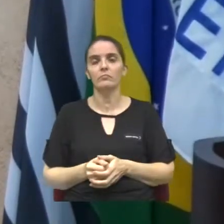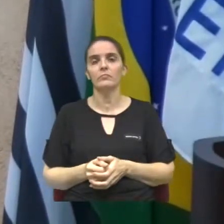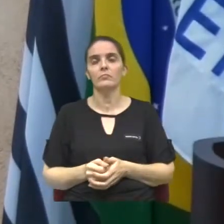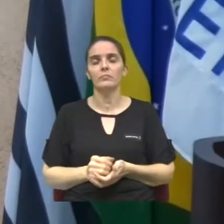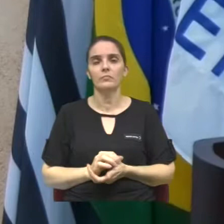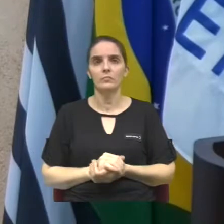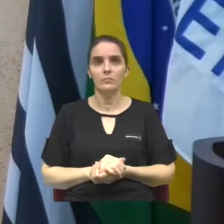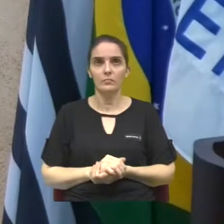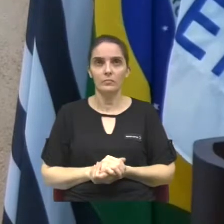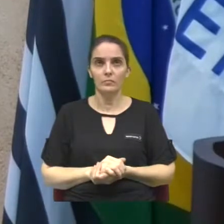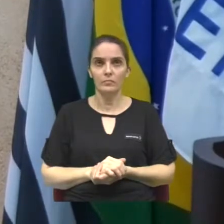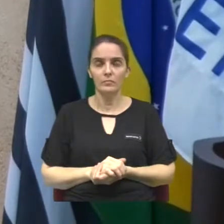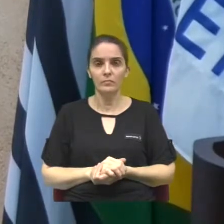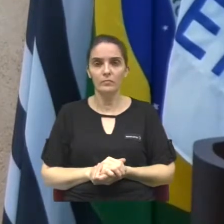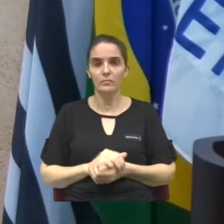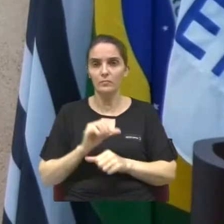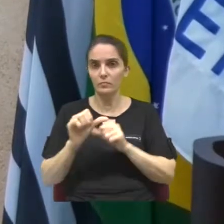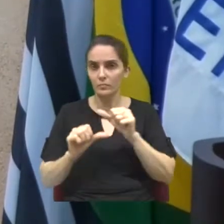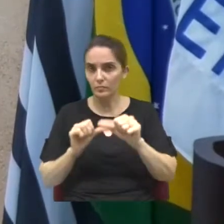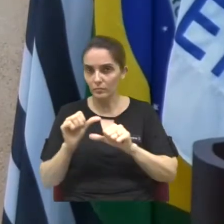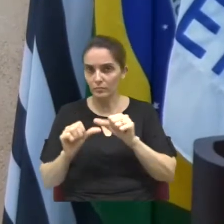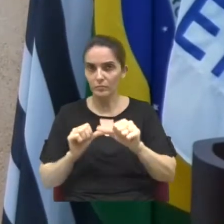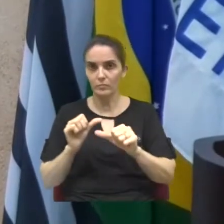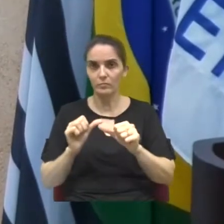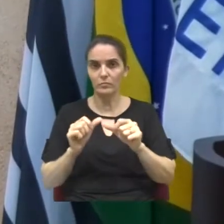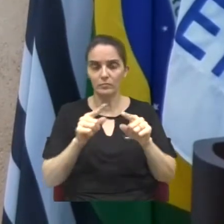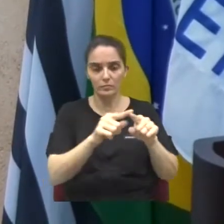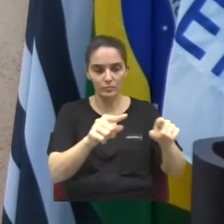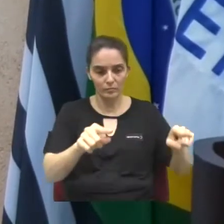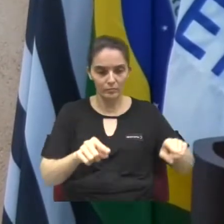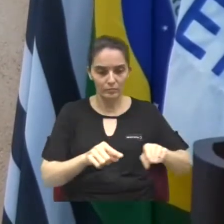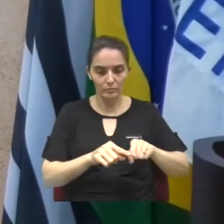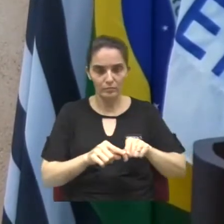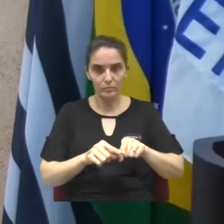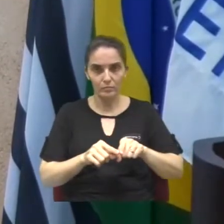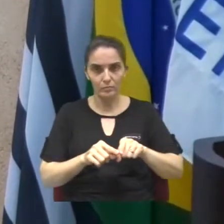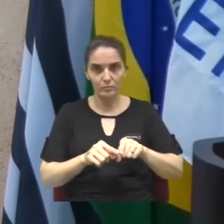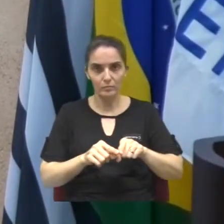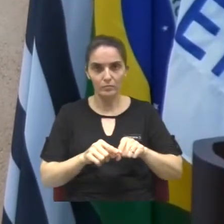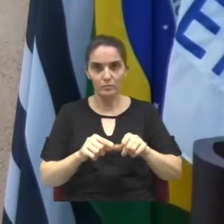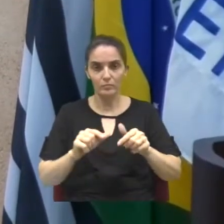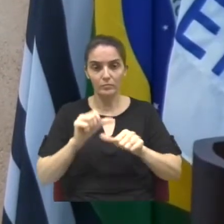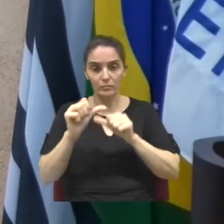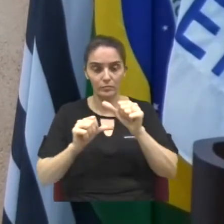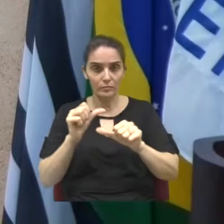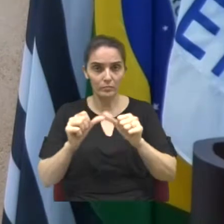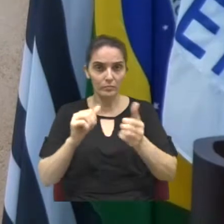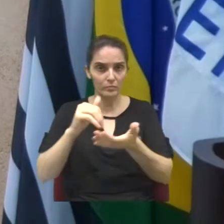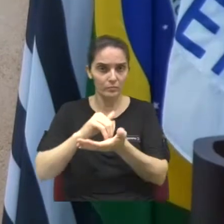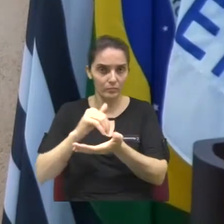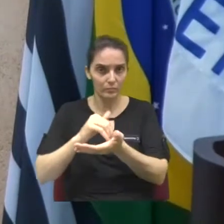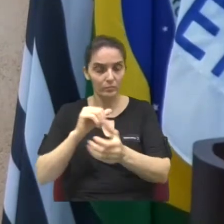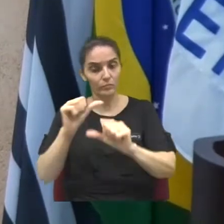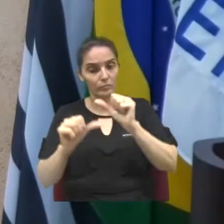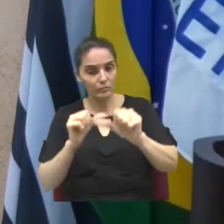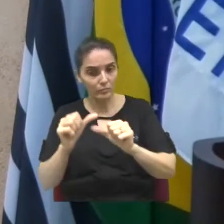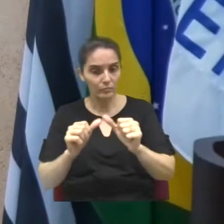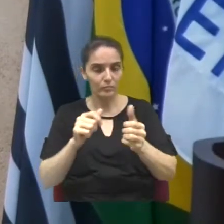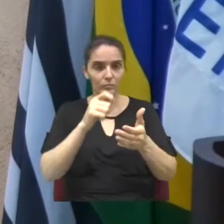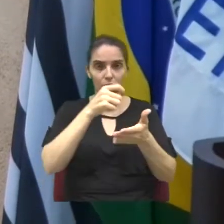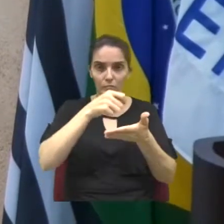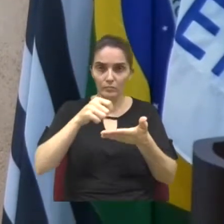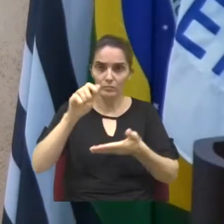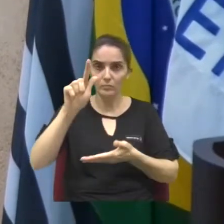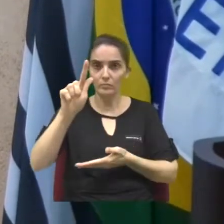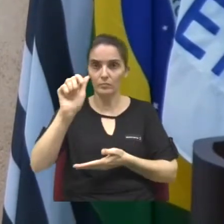respectivas. Troca, por exemplo, gabinete do secretário, coloca a palavra gabinete.